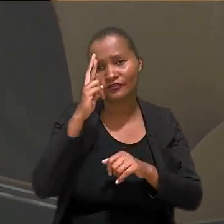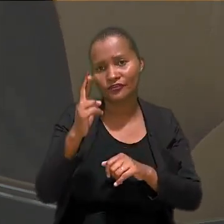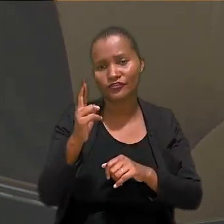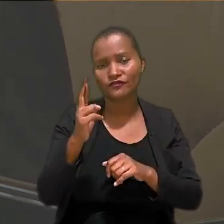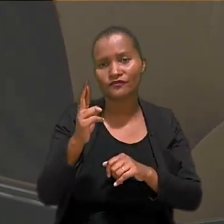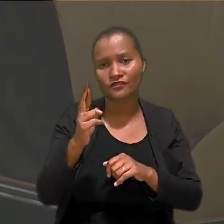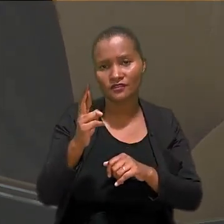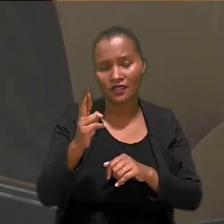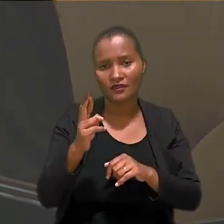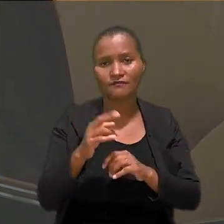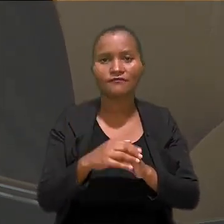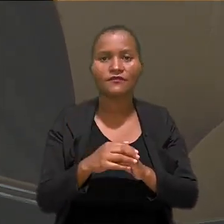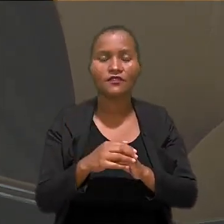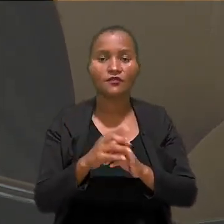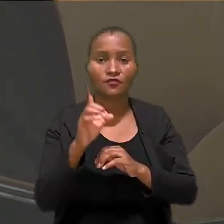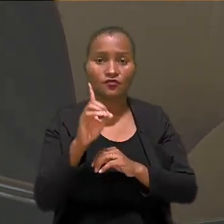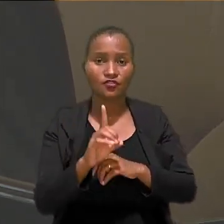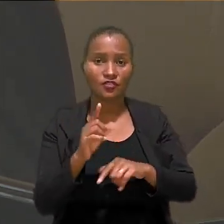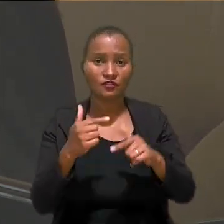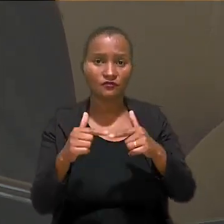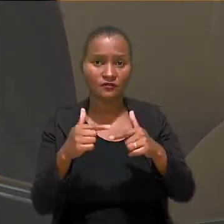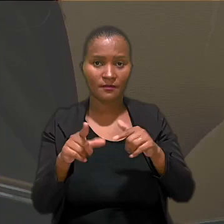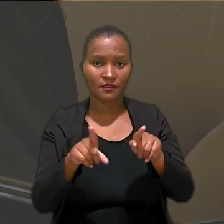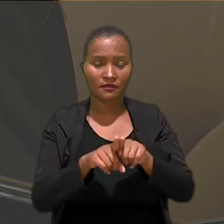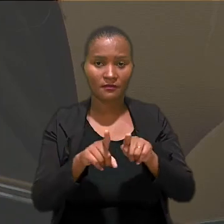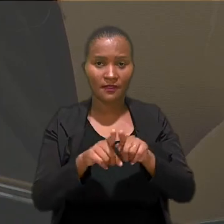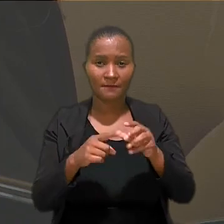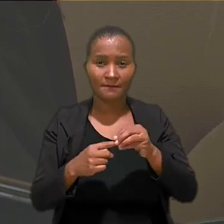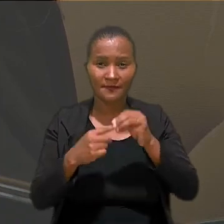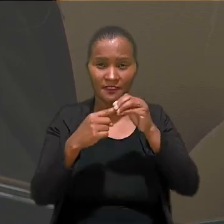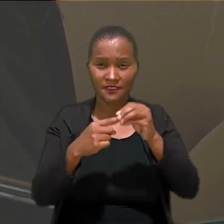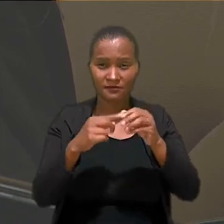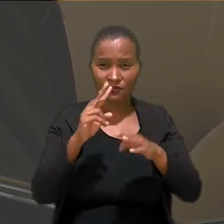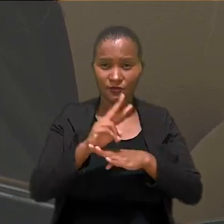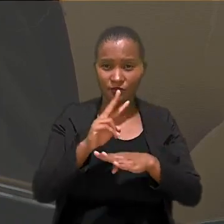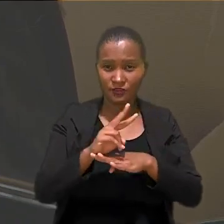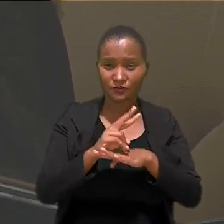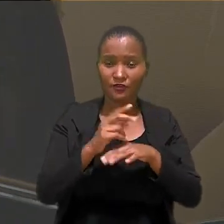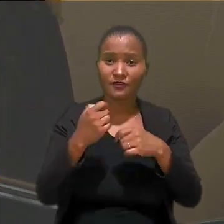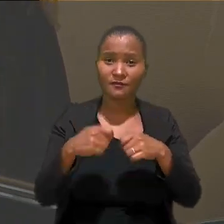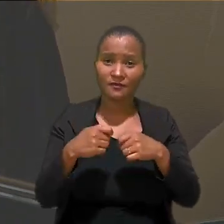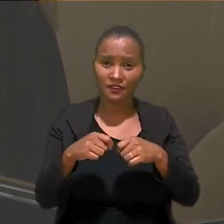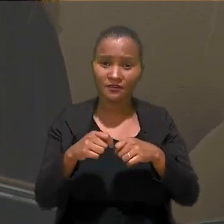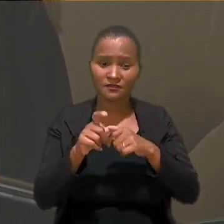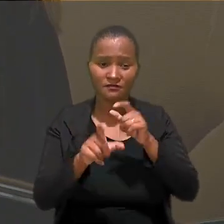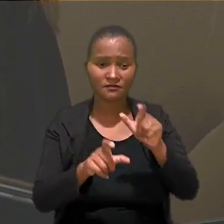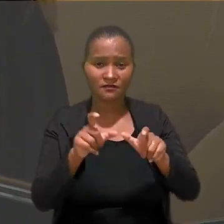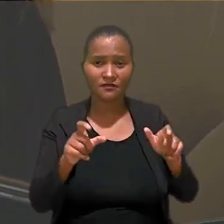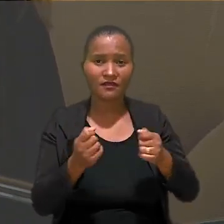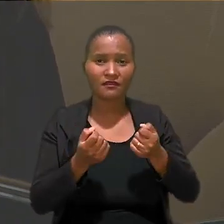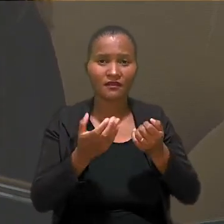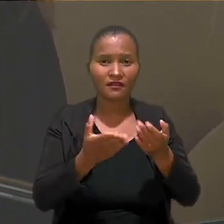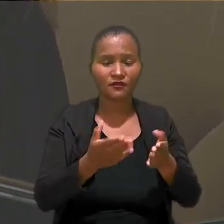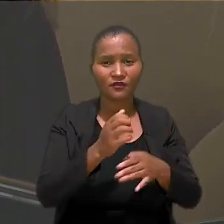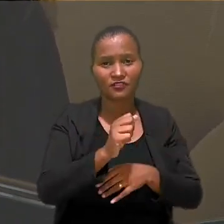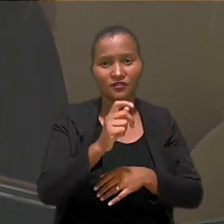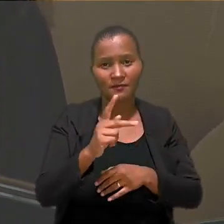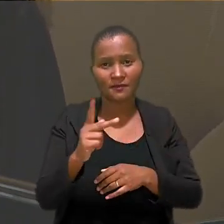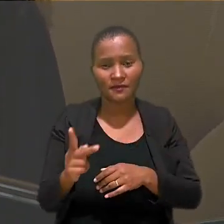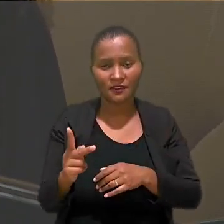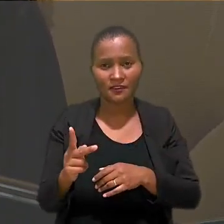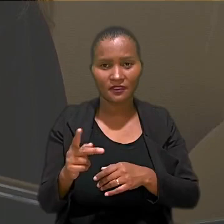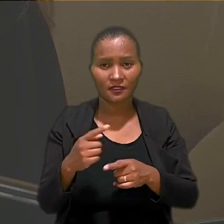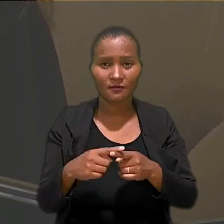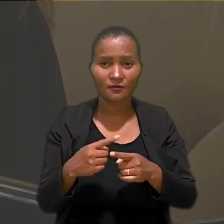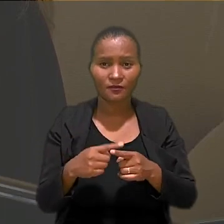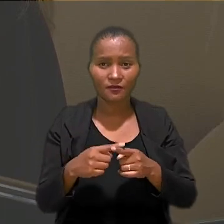diretivo? Salientes que o direito do trabalho e seus princípios protetores devem abranger os entregadores de aplicativos, visto